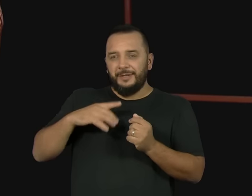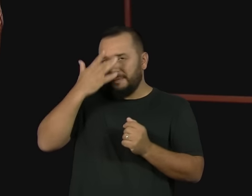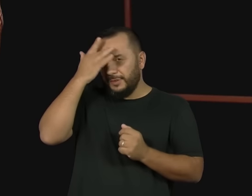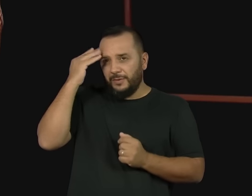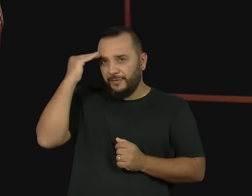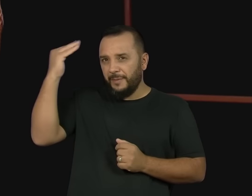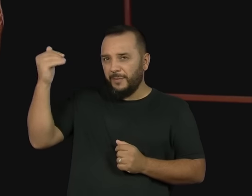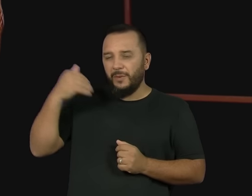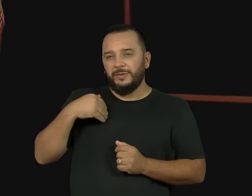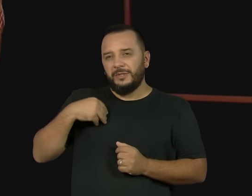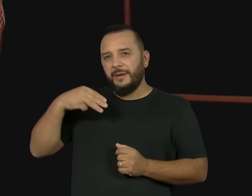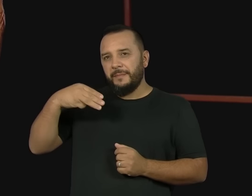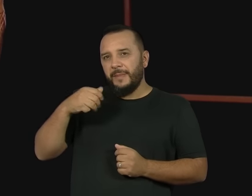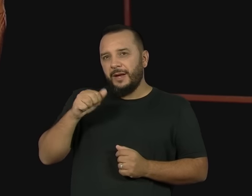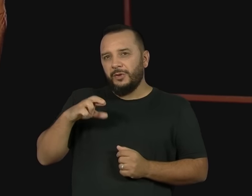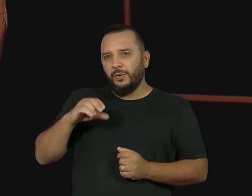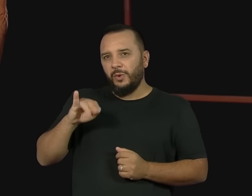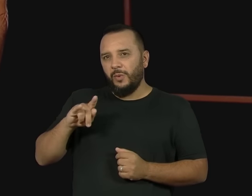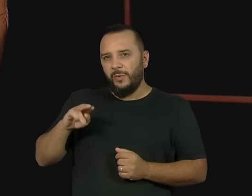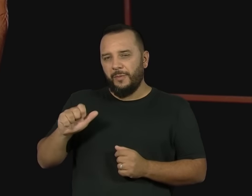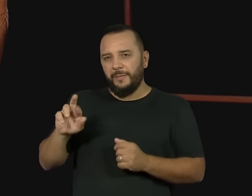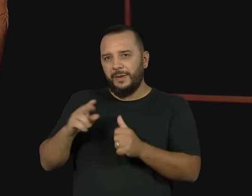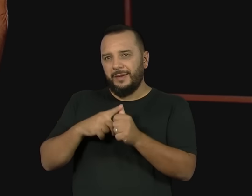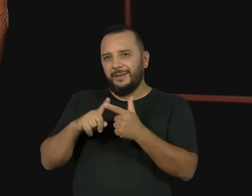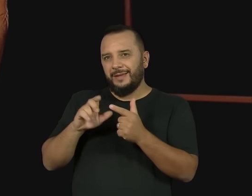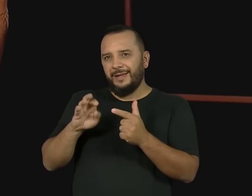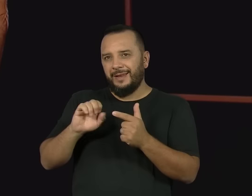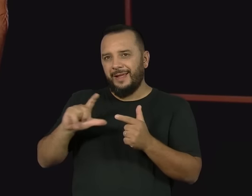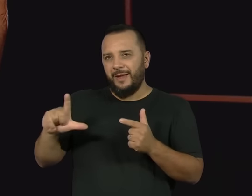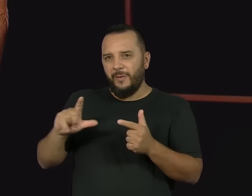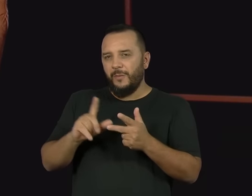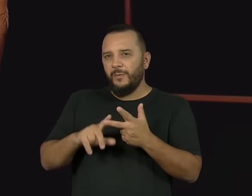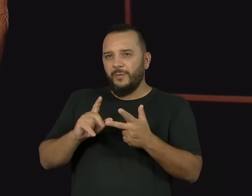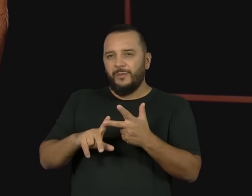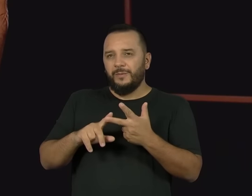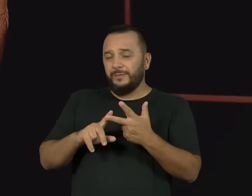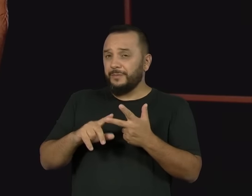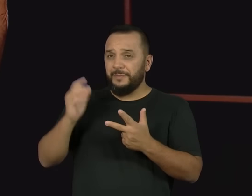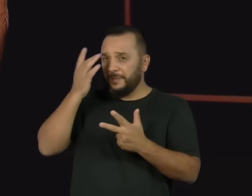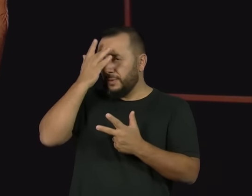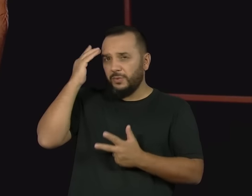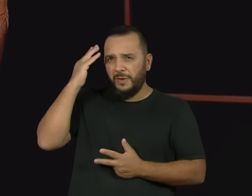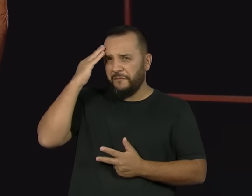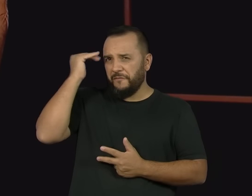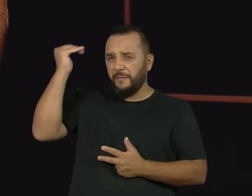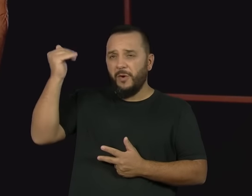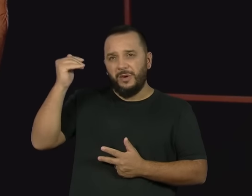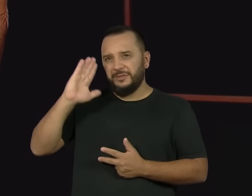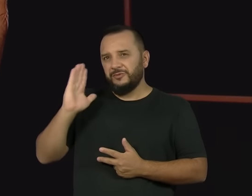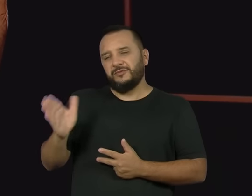Mário Gruber, Darel Valença Lins, um monte de outros